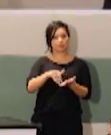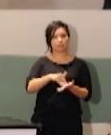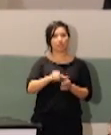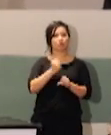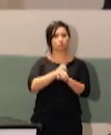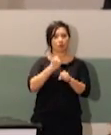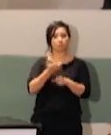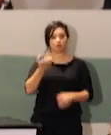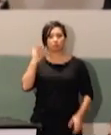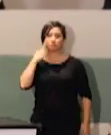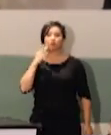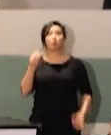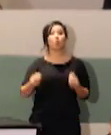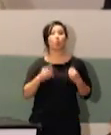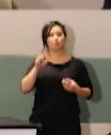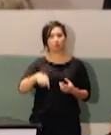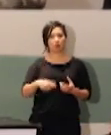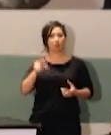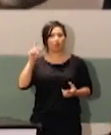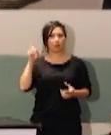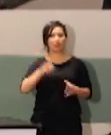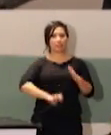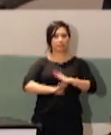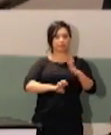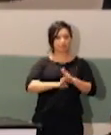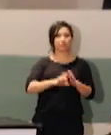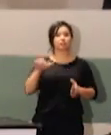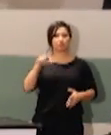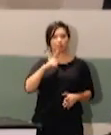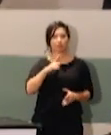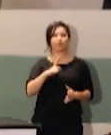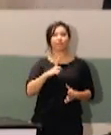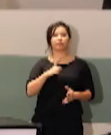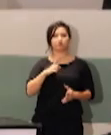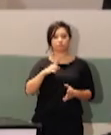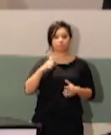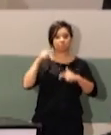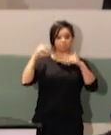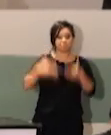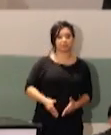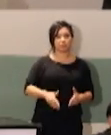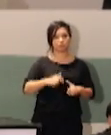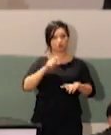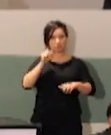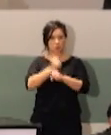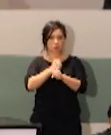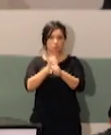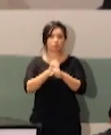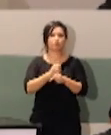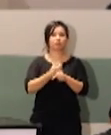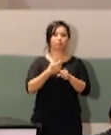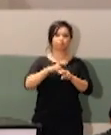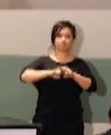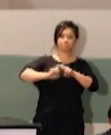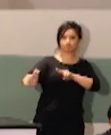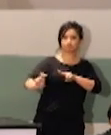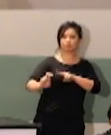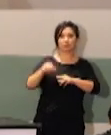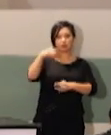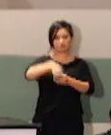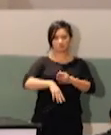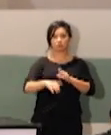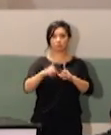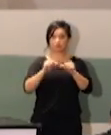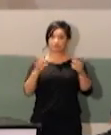obras. Então, nesse tempo, essa empresa teve profunda presença aqui no processo de construção do metrô,